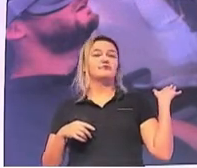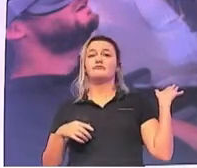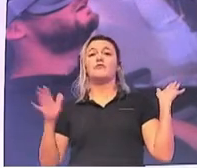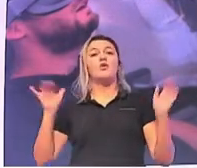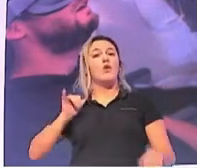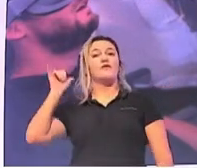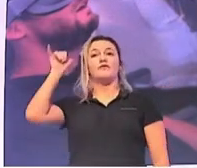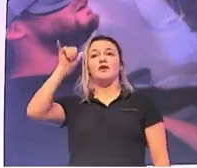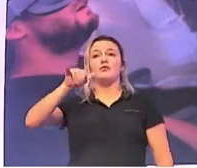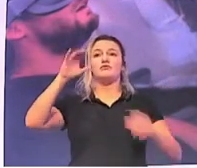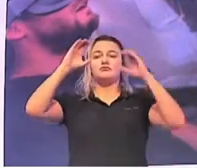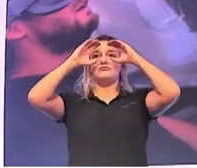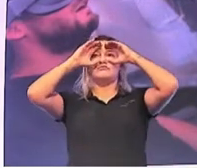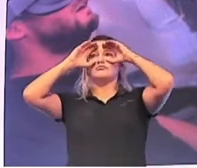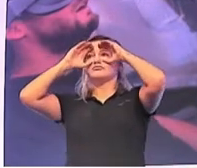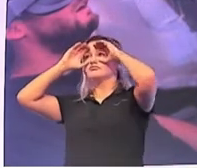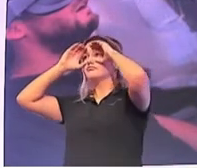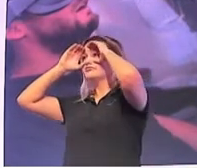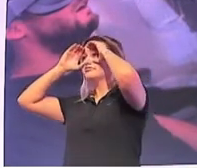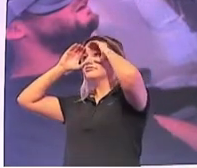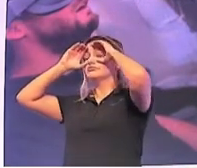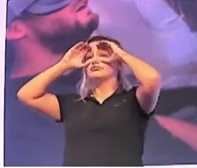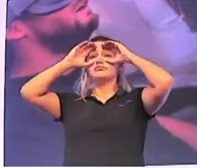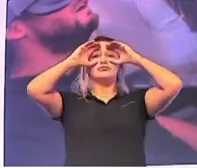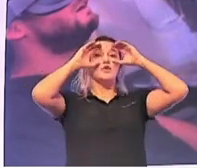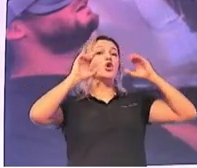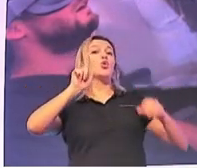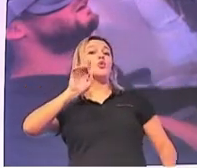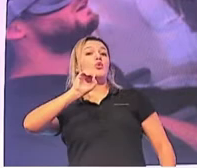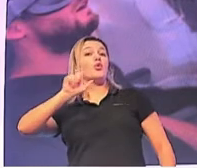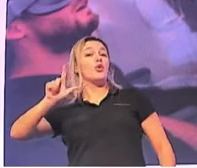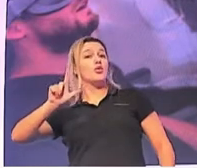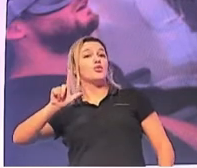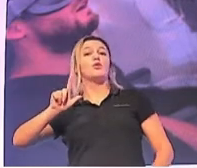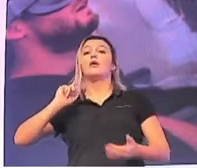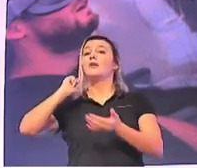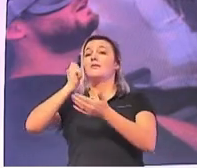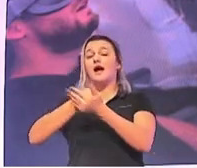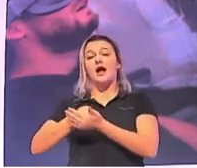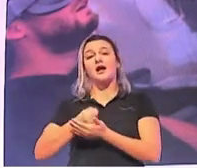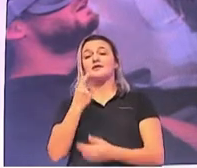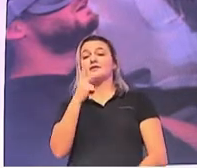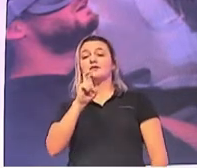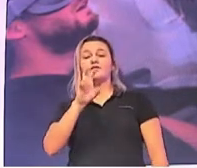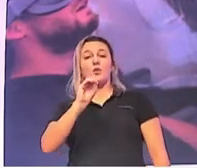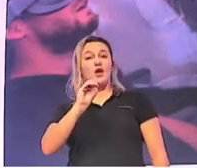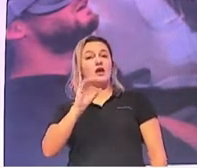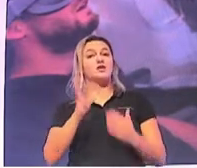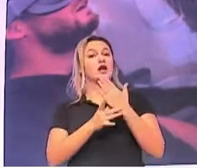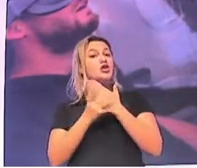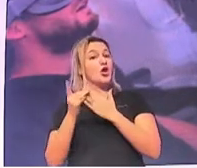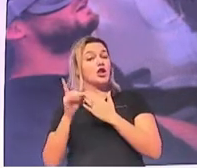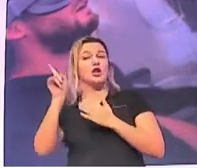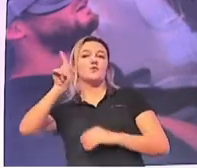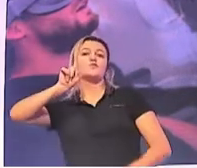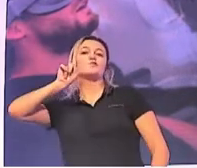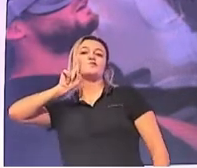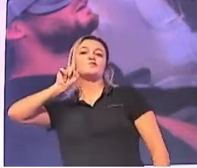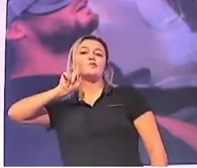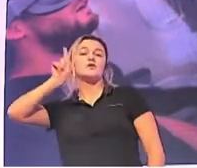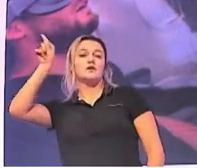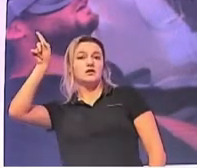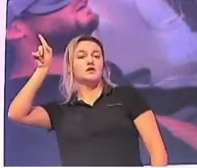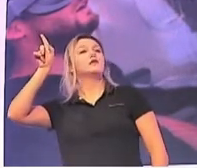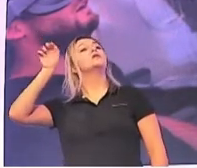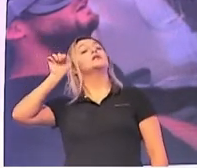realidade virtual. Esse óculos chama Oculus Go, custa $150 nos Estados Unidos. Você coloca no avião esse óculos, você entra numa sala